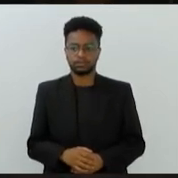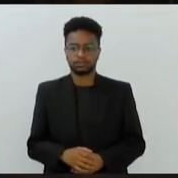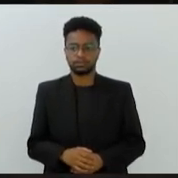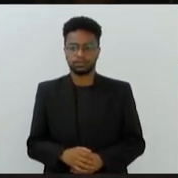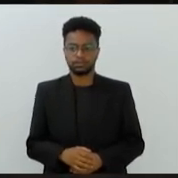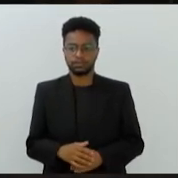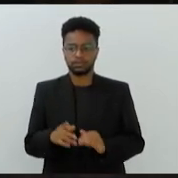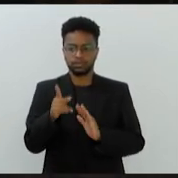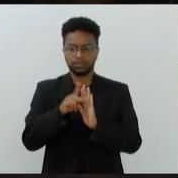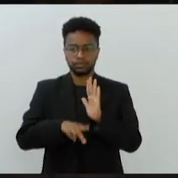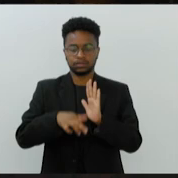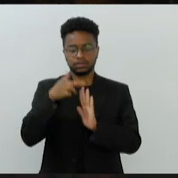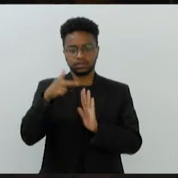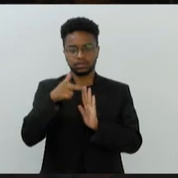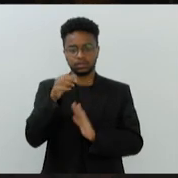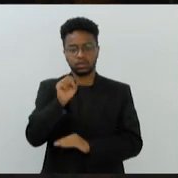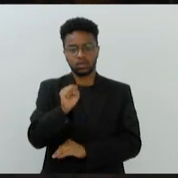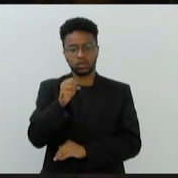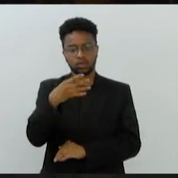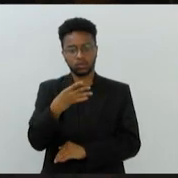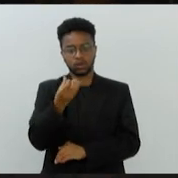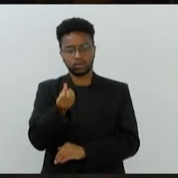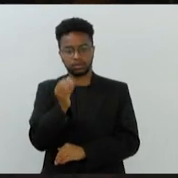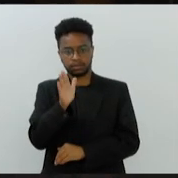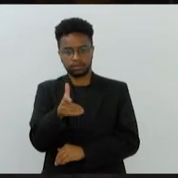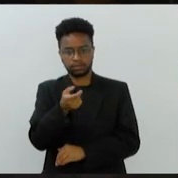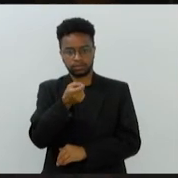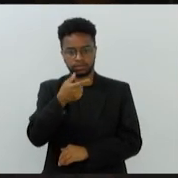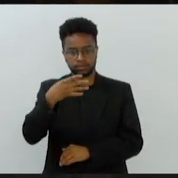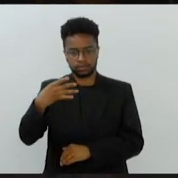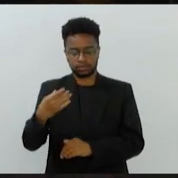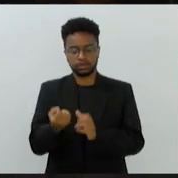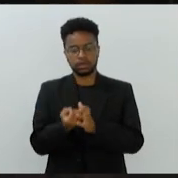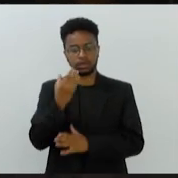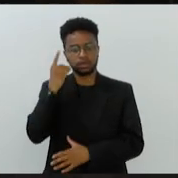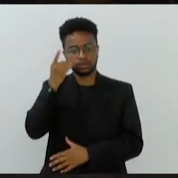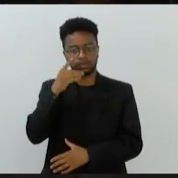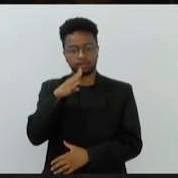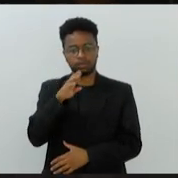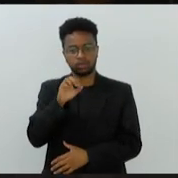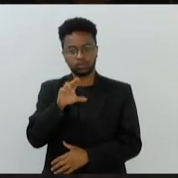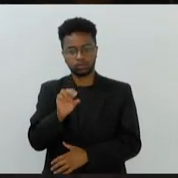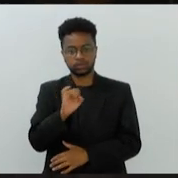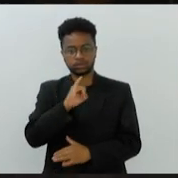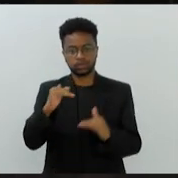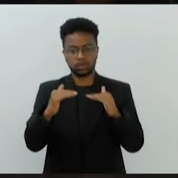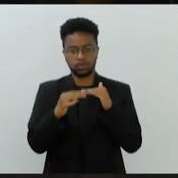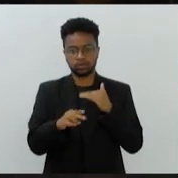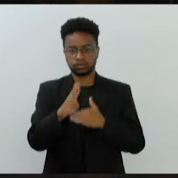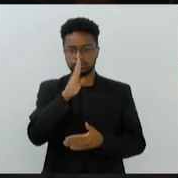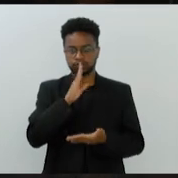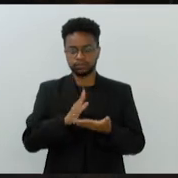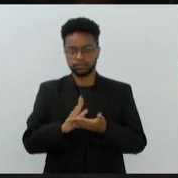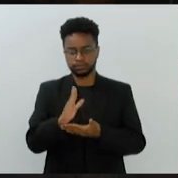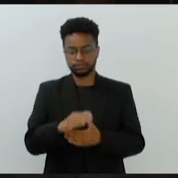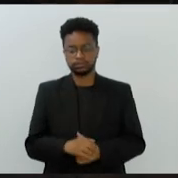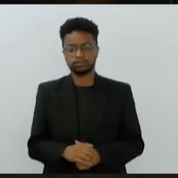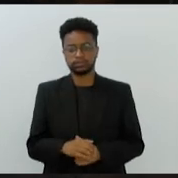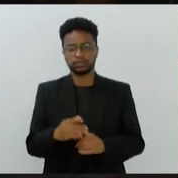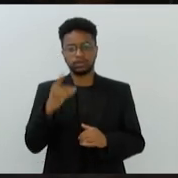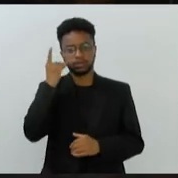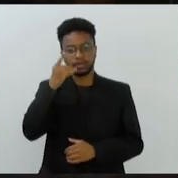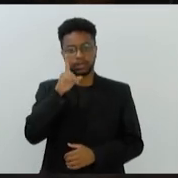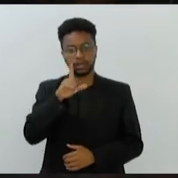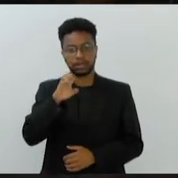de resolução 846, de 24, deputado Bruno Boareto, todos concordam, aprovado. Deputado Léo